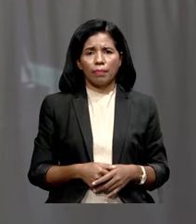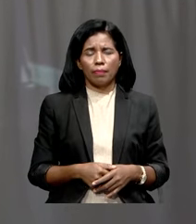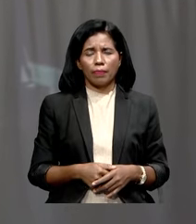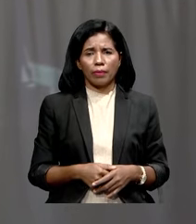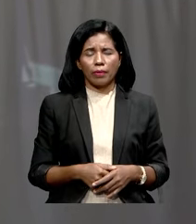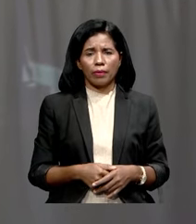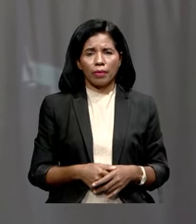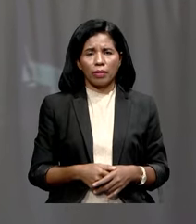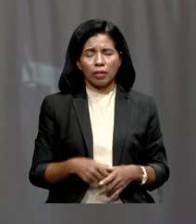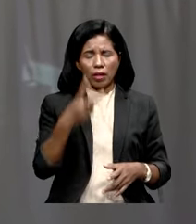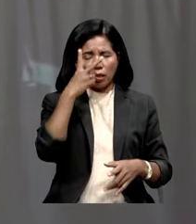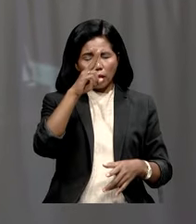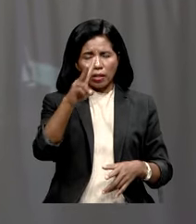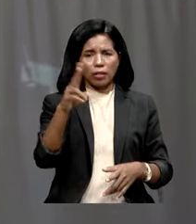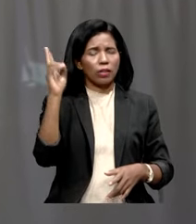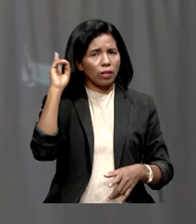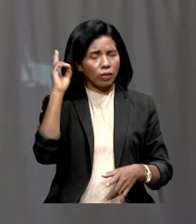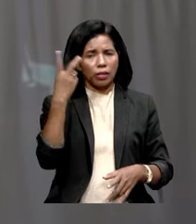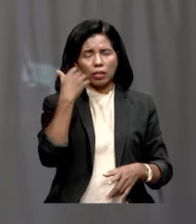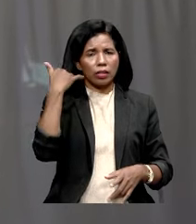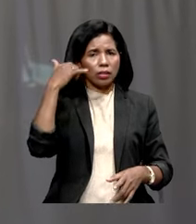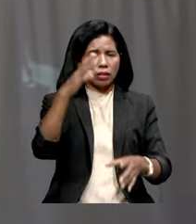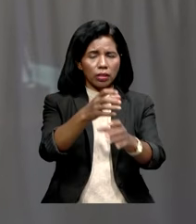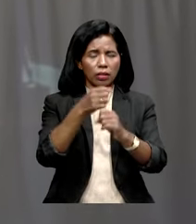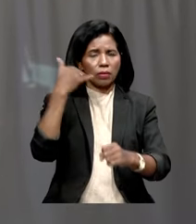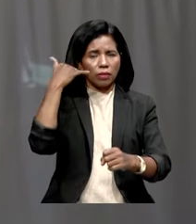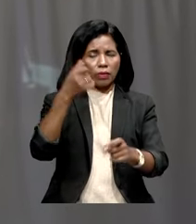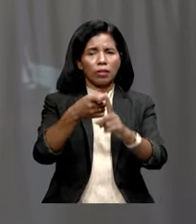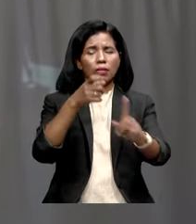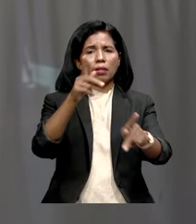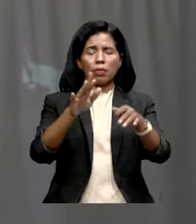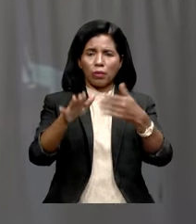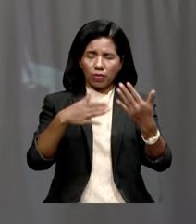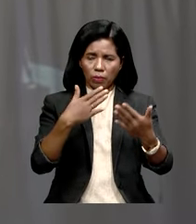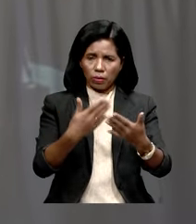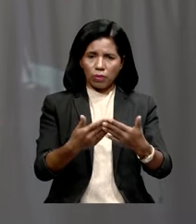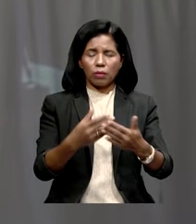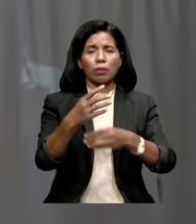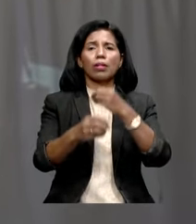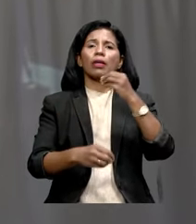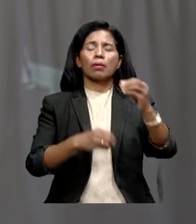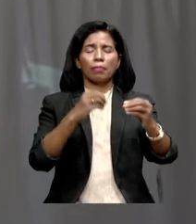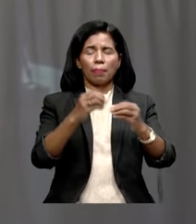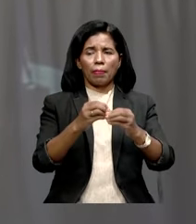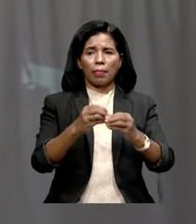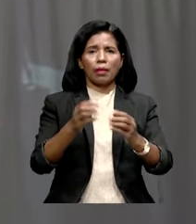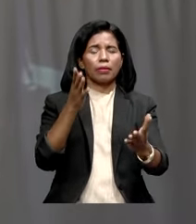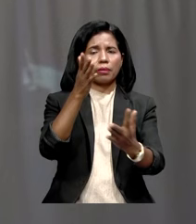quase que ita rona ita simu telefone ma husi comunidade sira kata atutamo